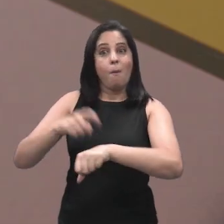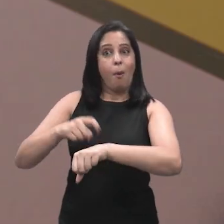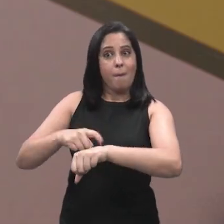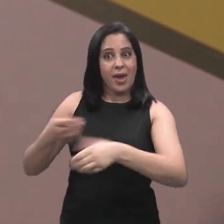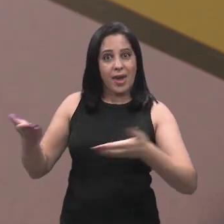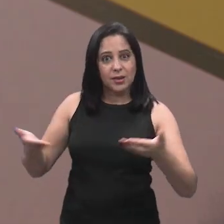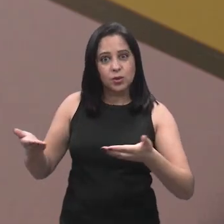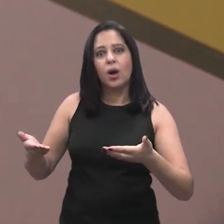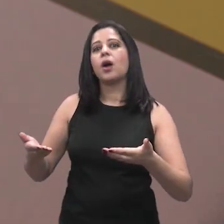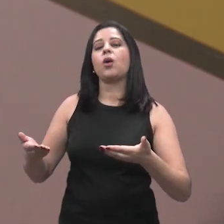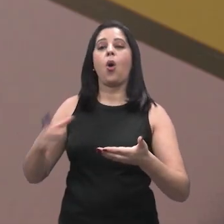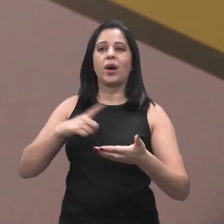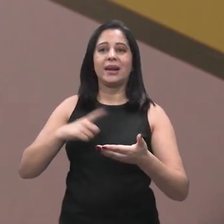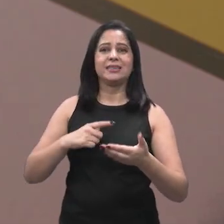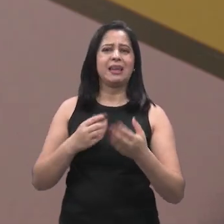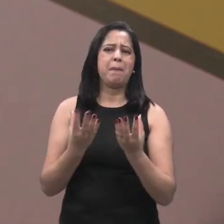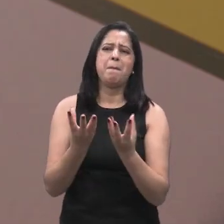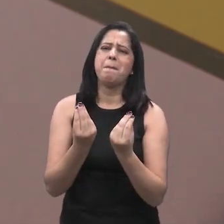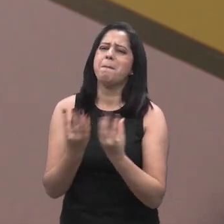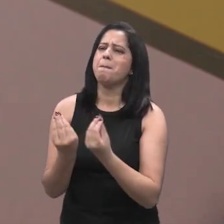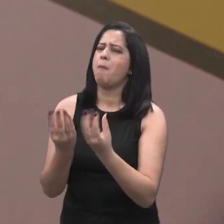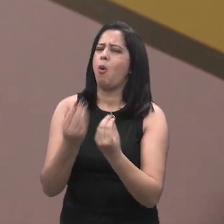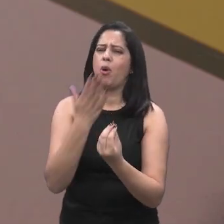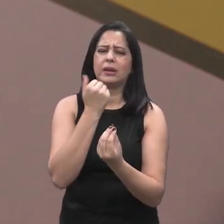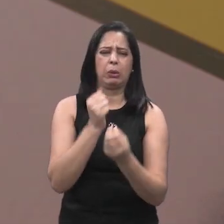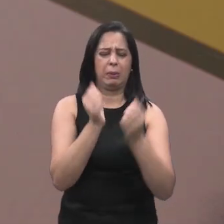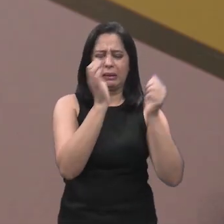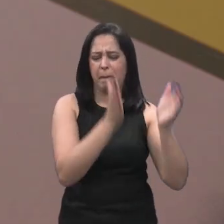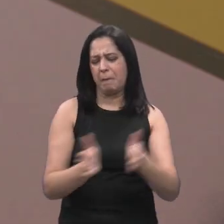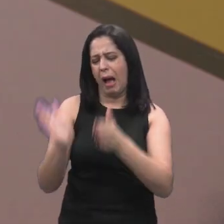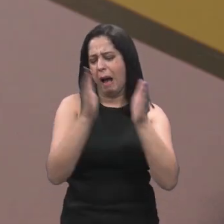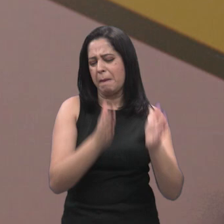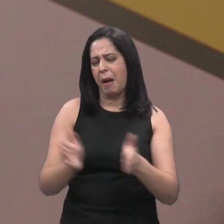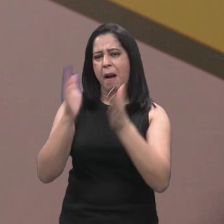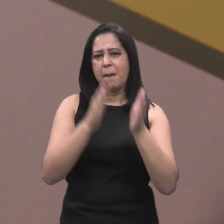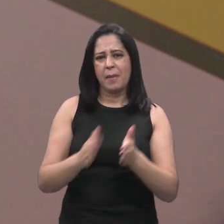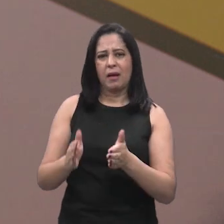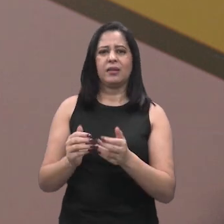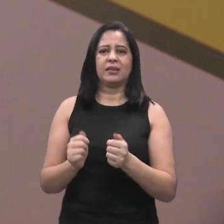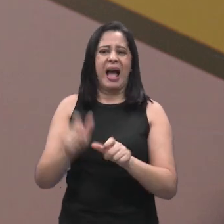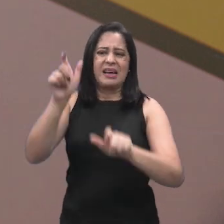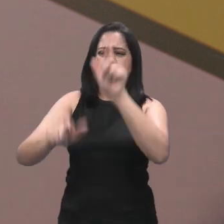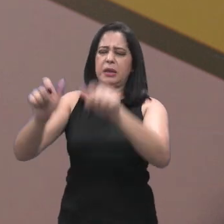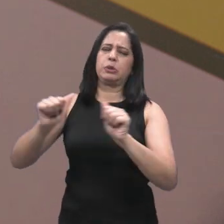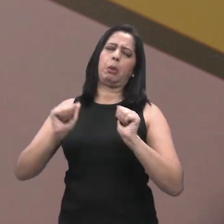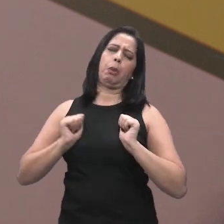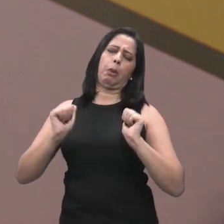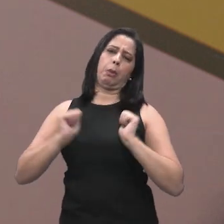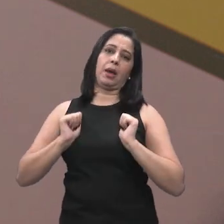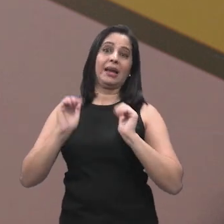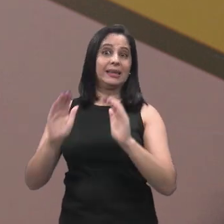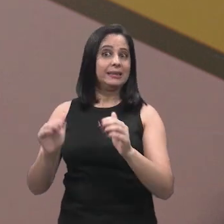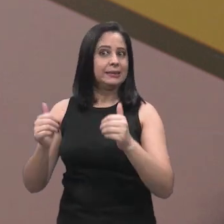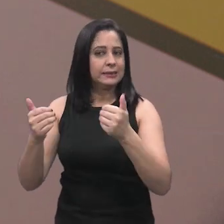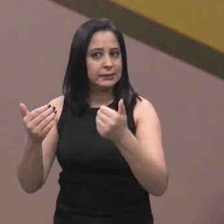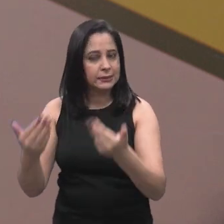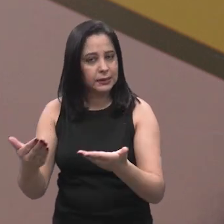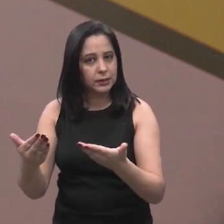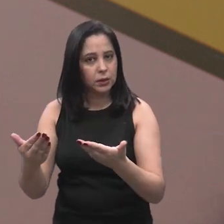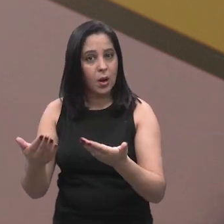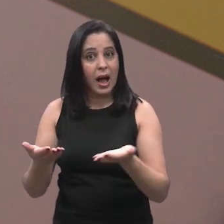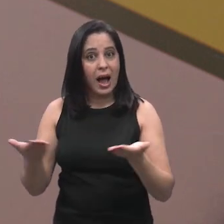maior segurança, a gente tem a pressão agora de 12/7. Então, o ideal, a pressão normal, ela tem que ser